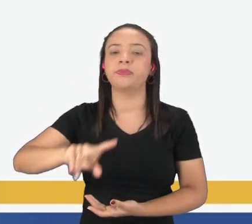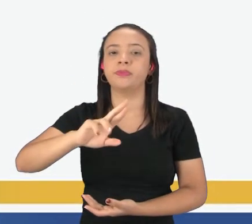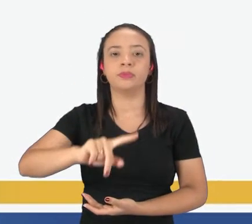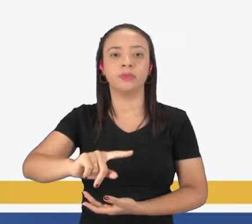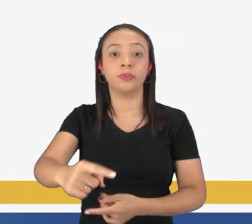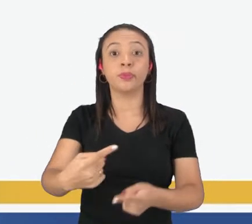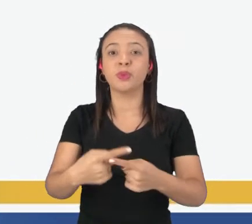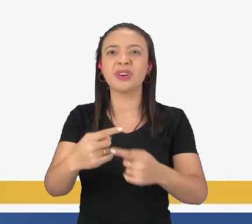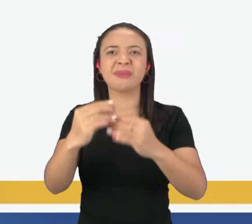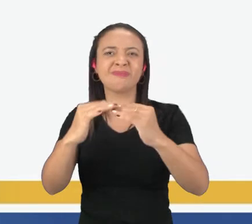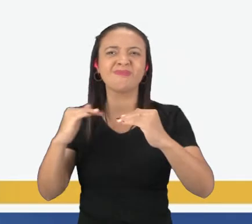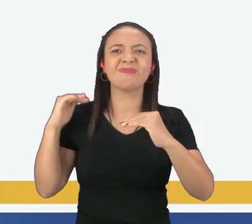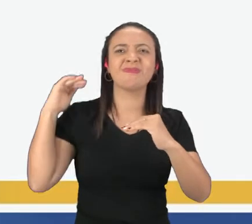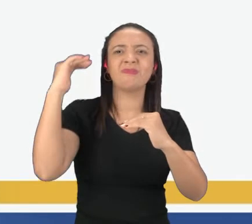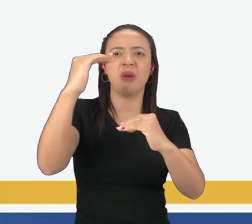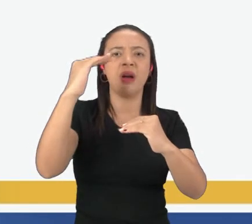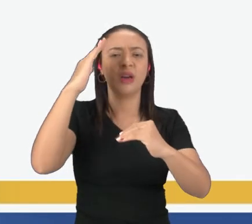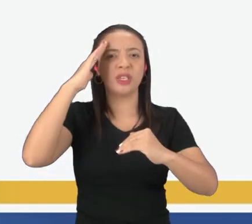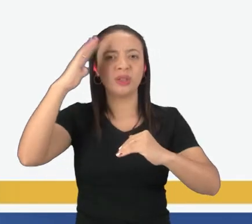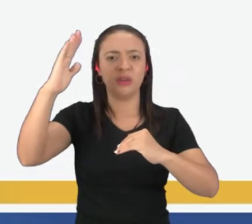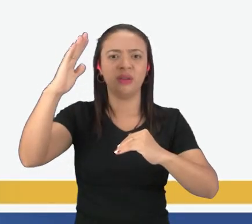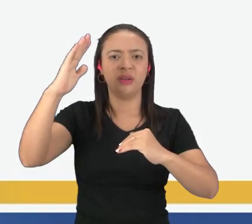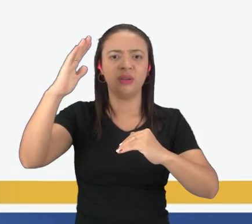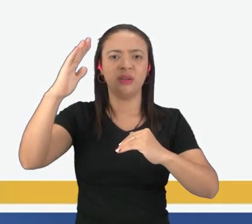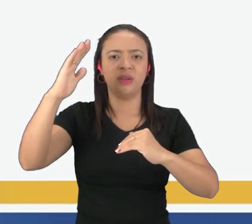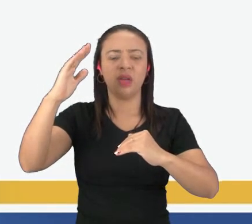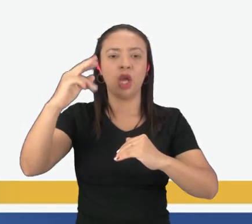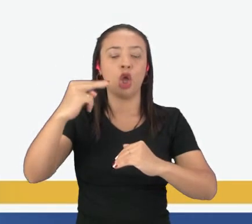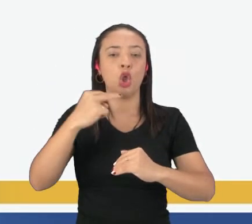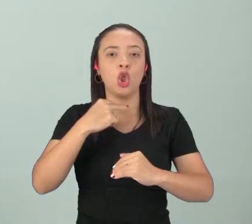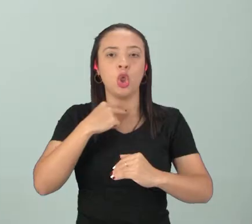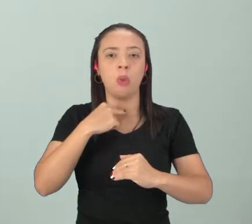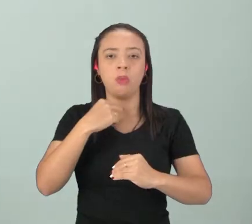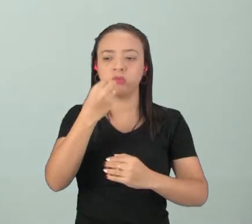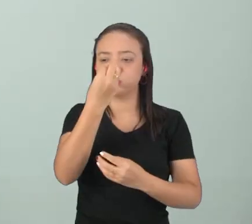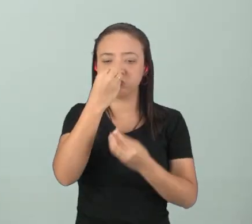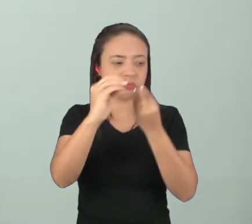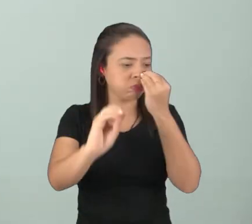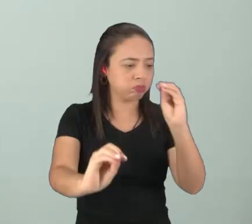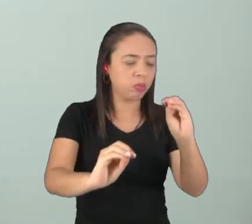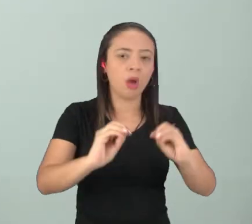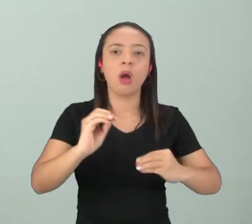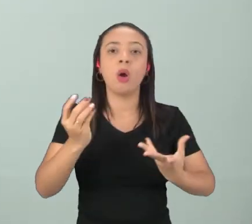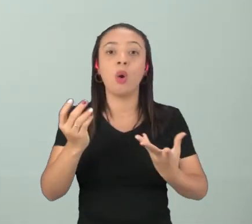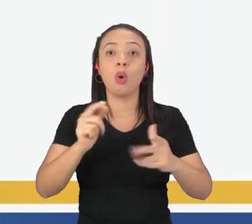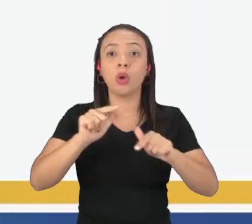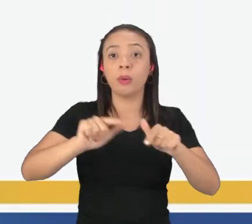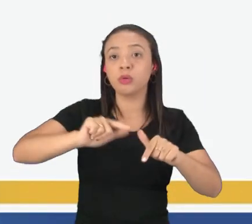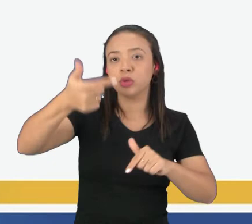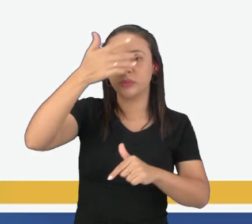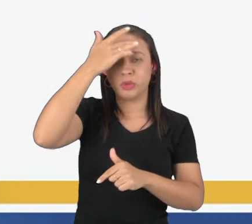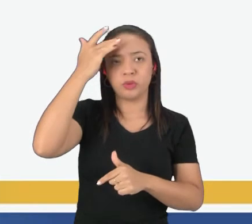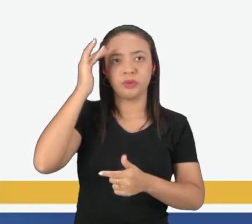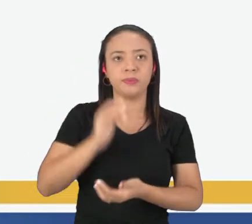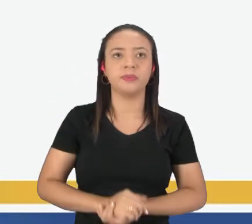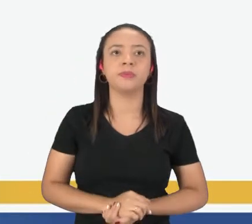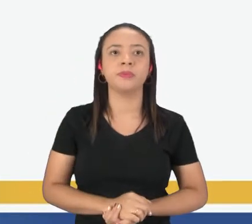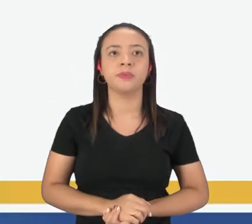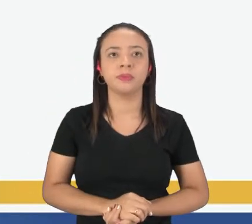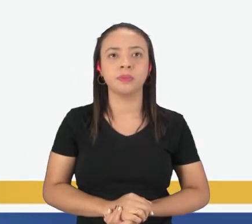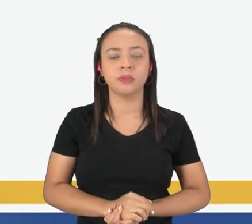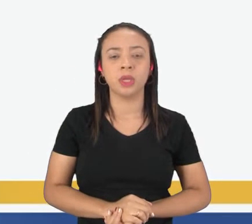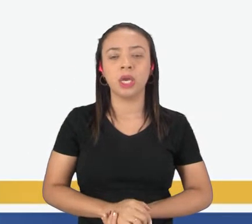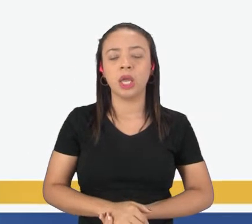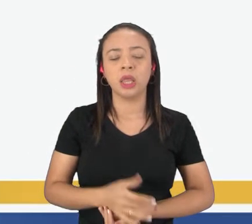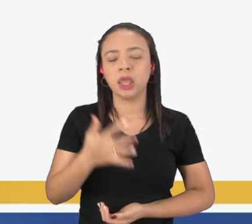é o princípio máximo de qualquer religião. Não pode menosprezar o serviço do outro. Não tratar a religião como instrumento